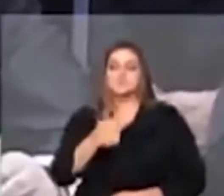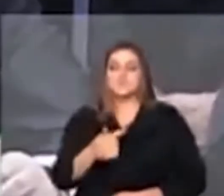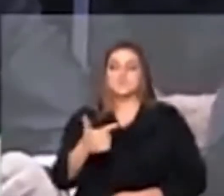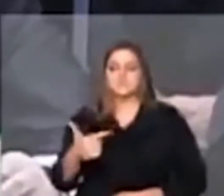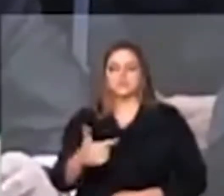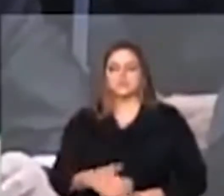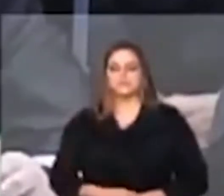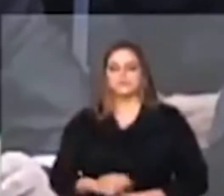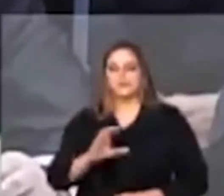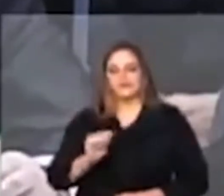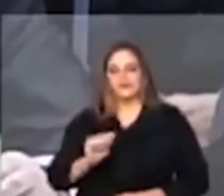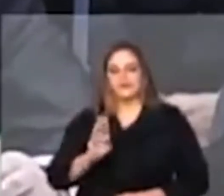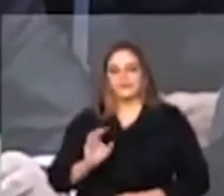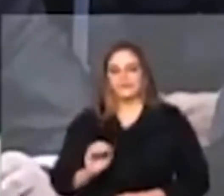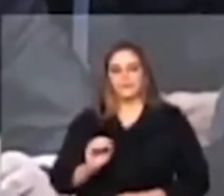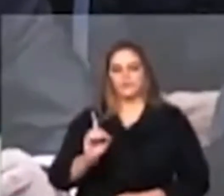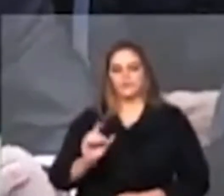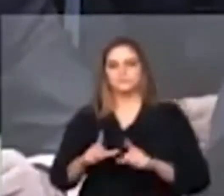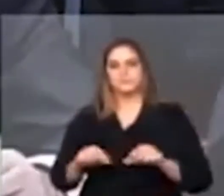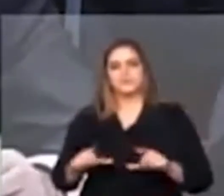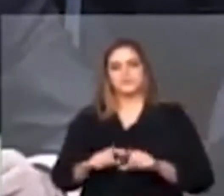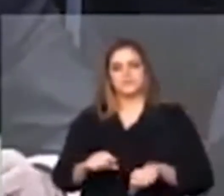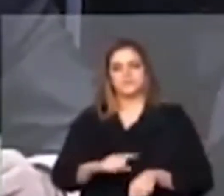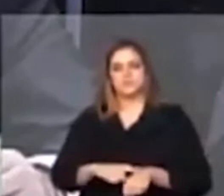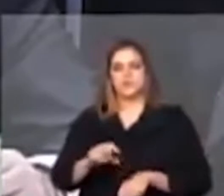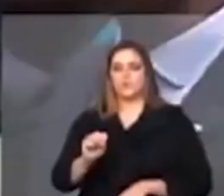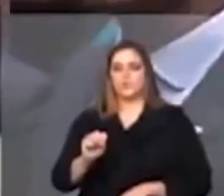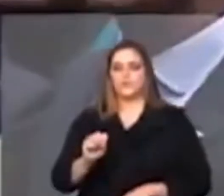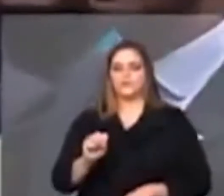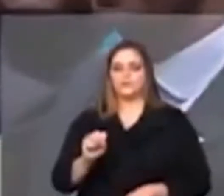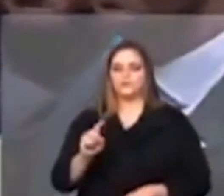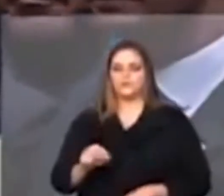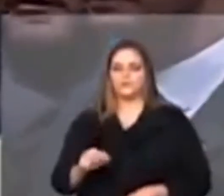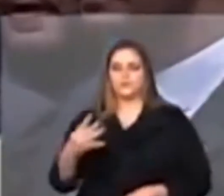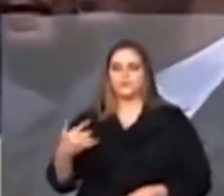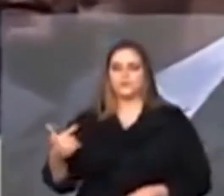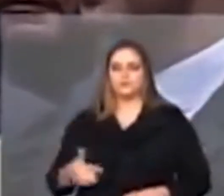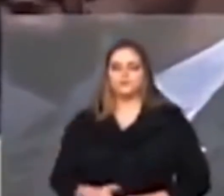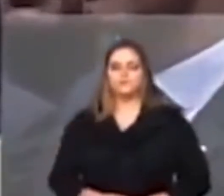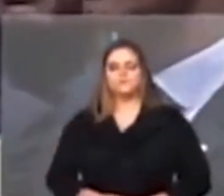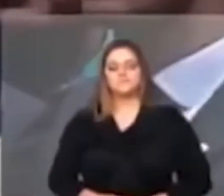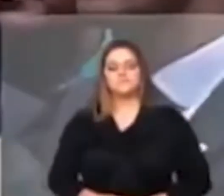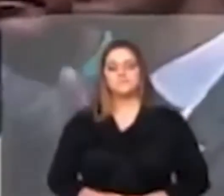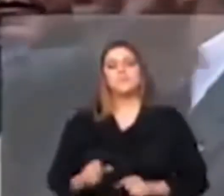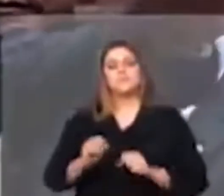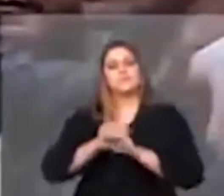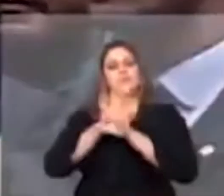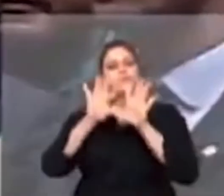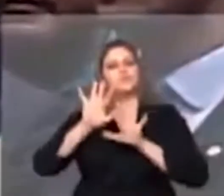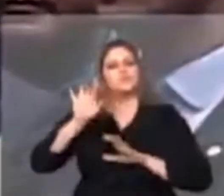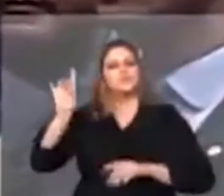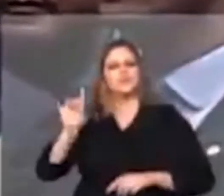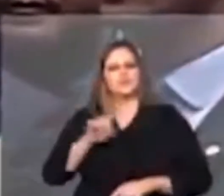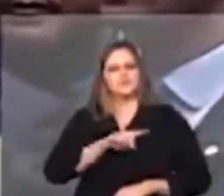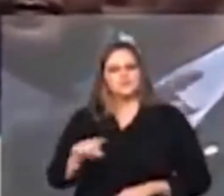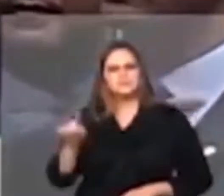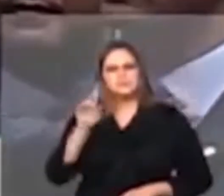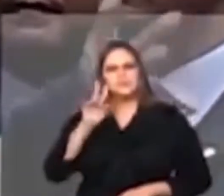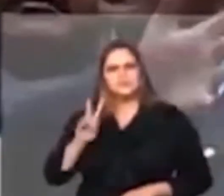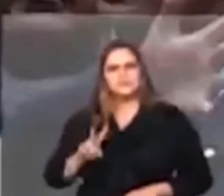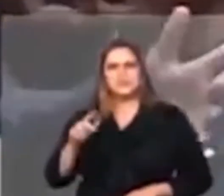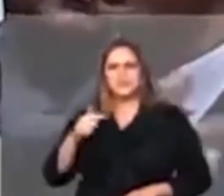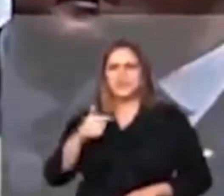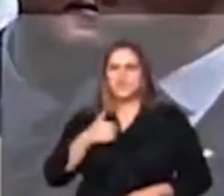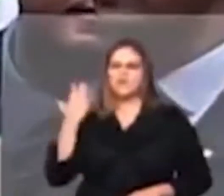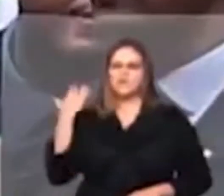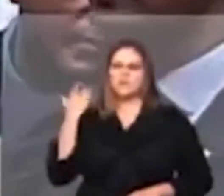Deputado Cabo Daciolo, do PT do B. Glória a Deus. Presidente, todos ouviram aqui eu falar